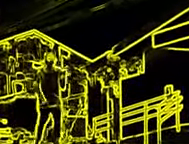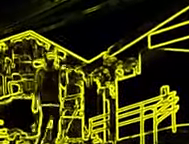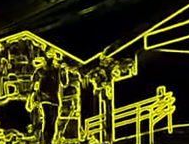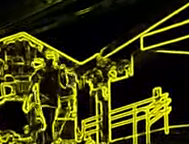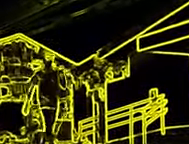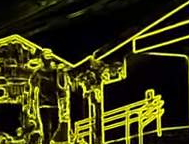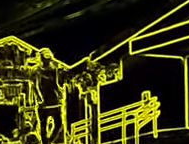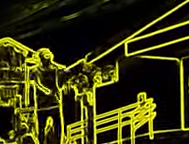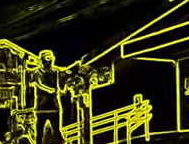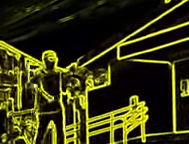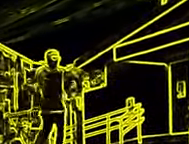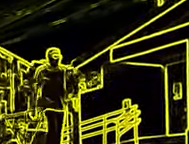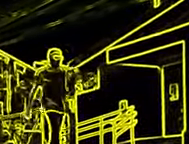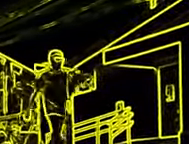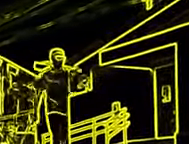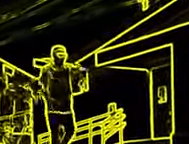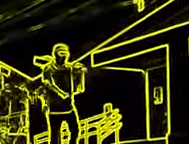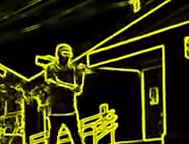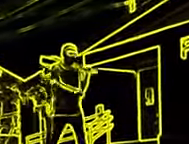aceitar.